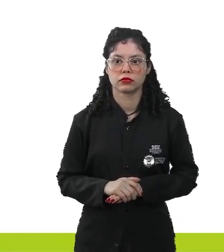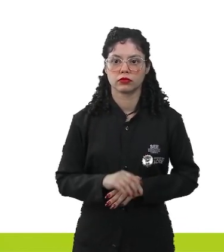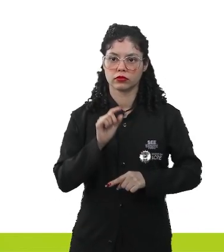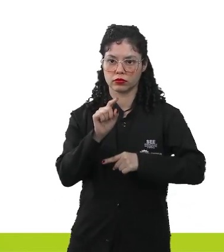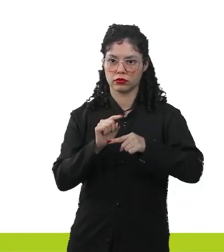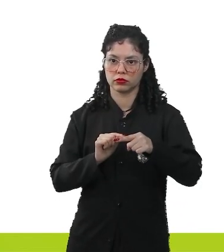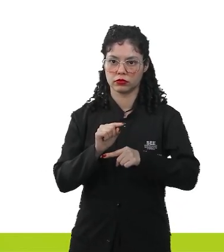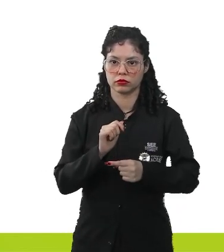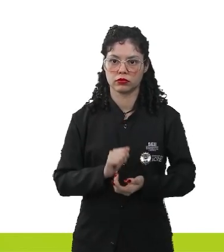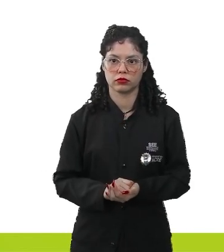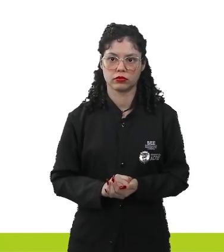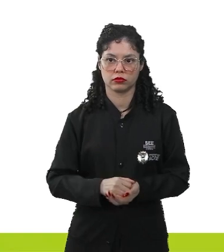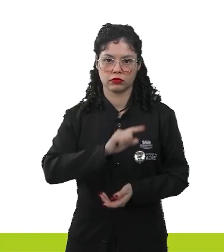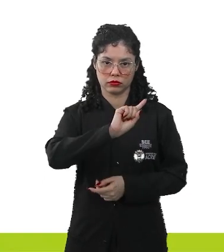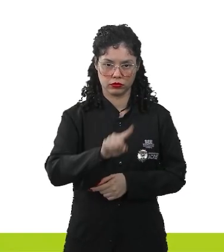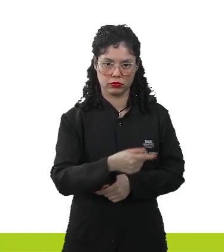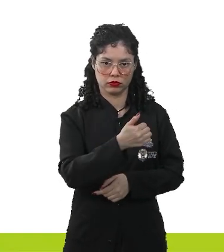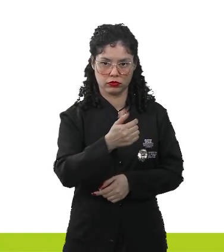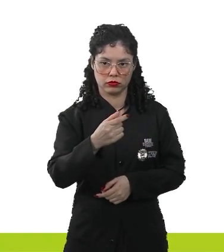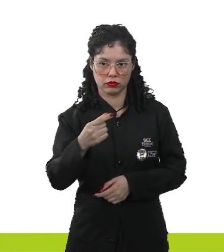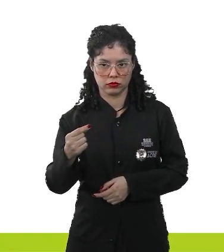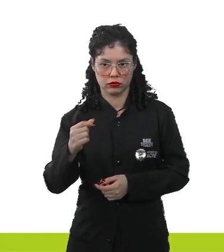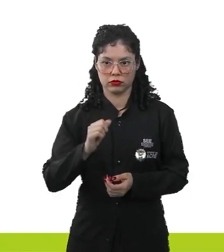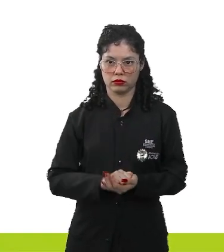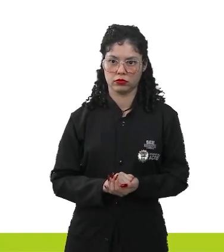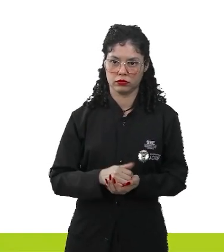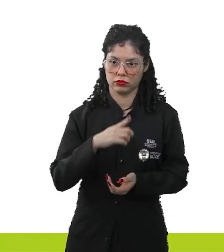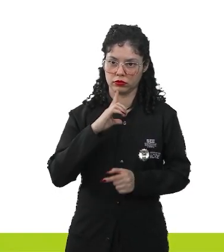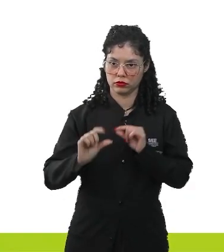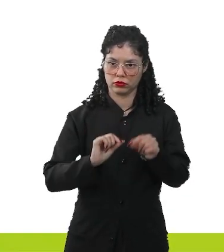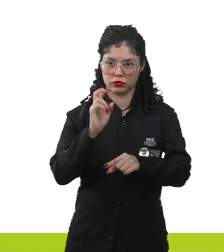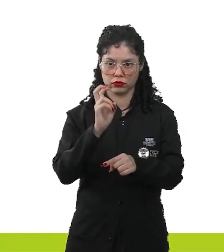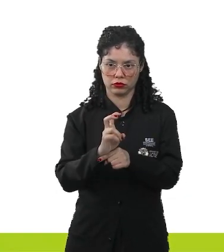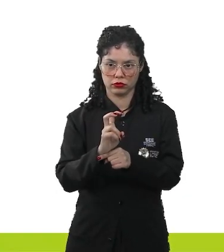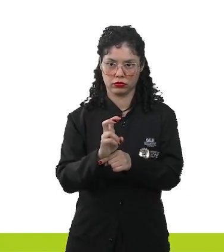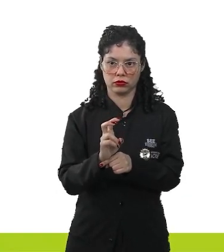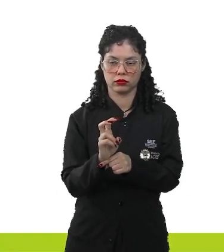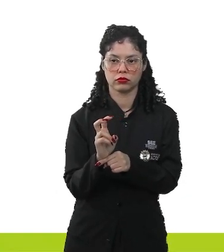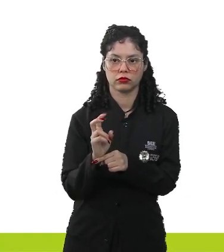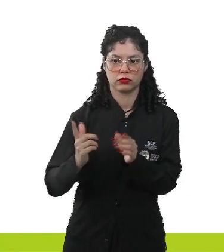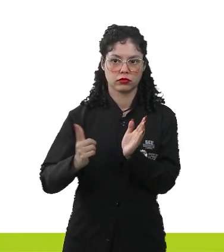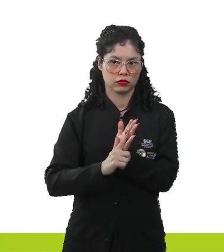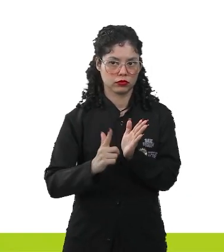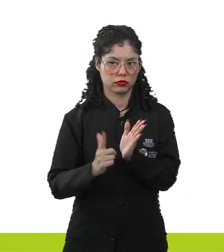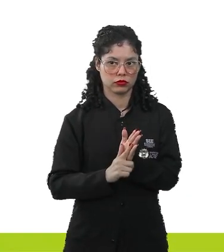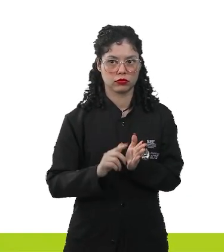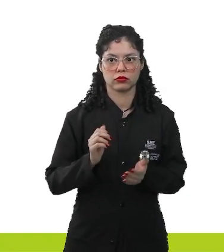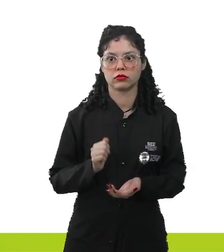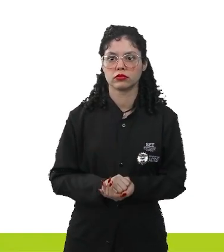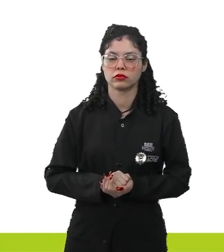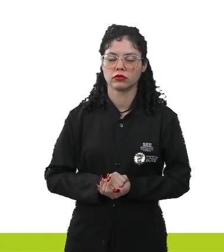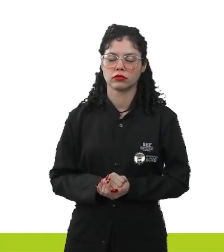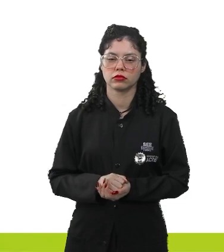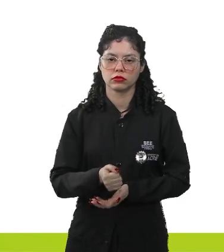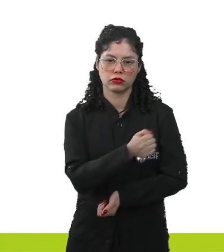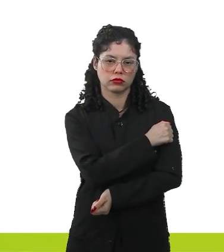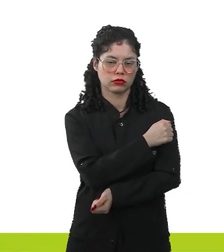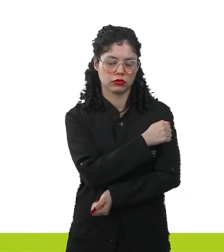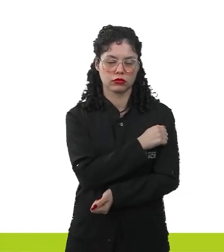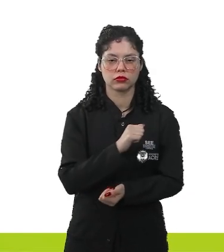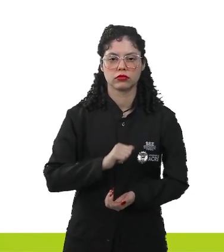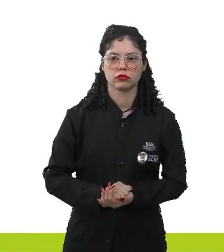dividido por 1.200 alunos, nós temos 5 folhas por aluno.